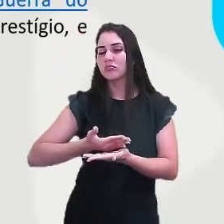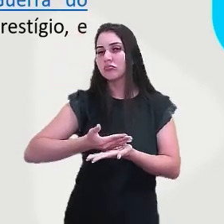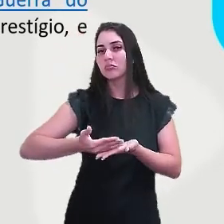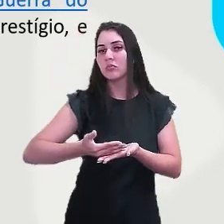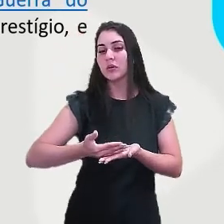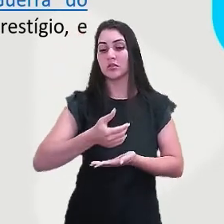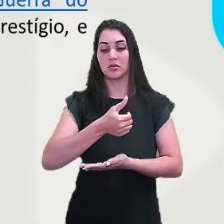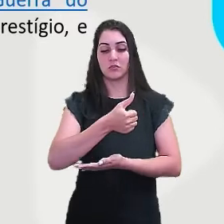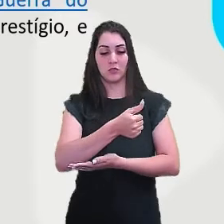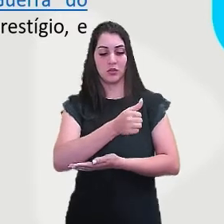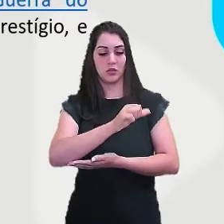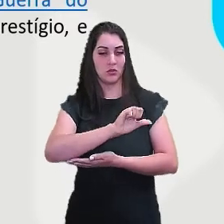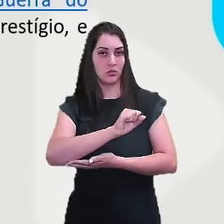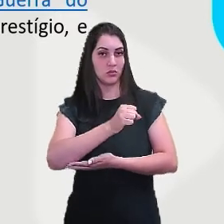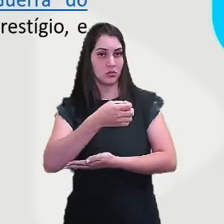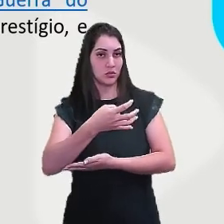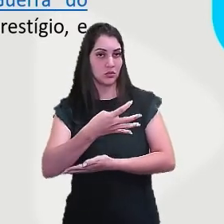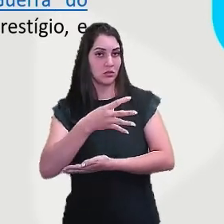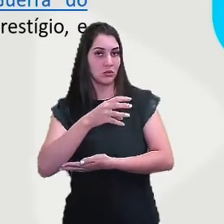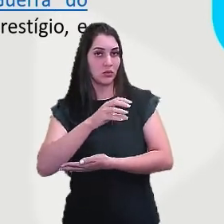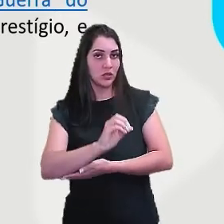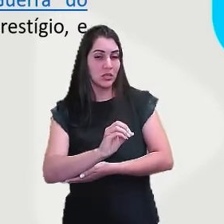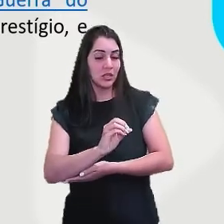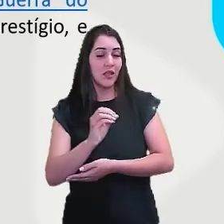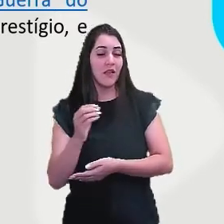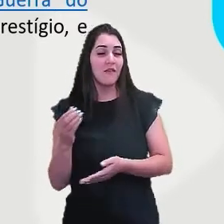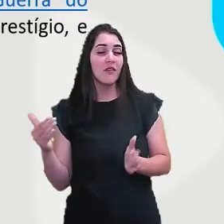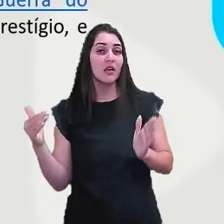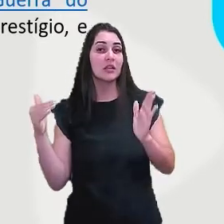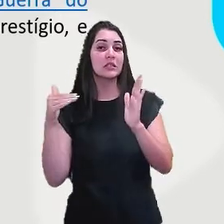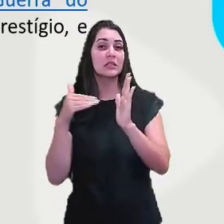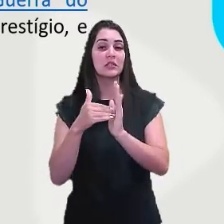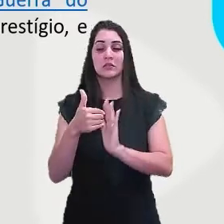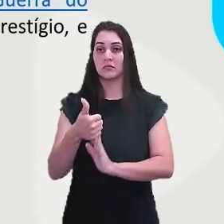em 1840 e vai até